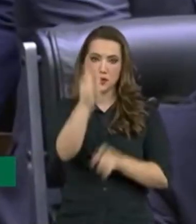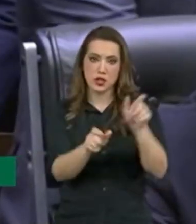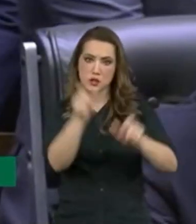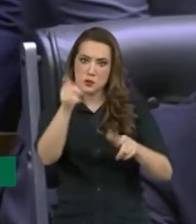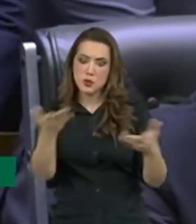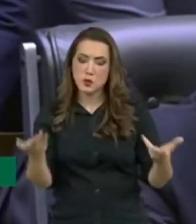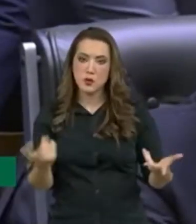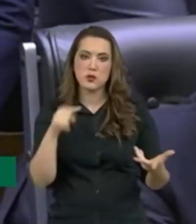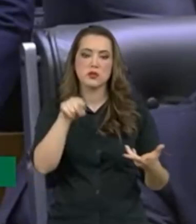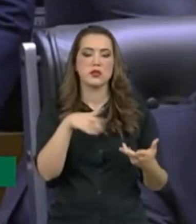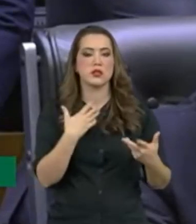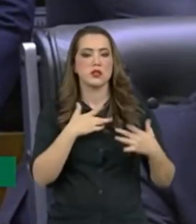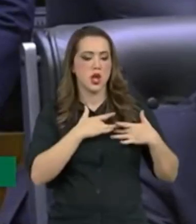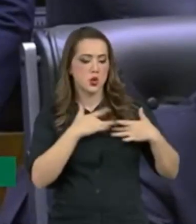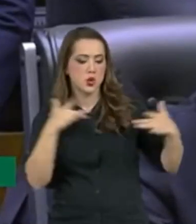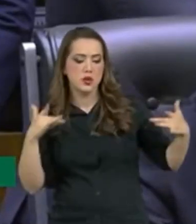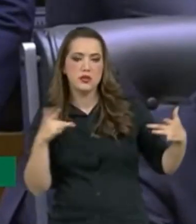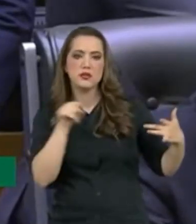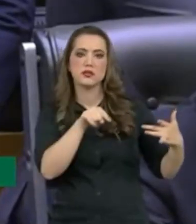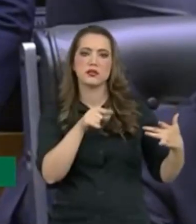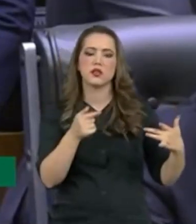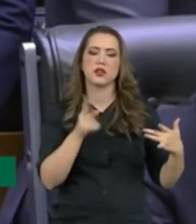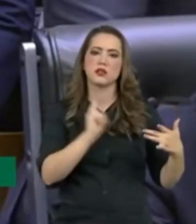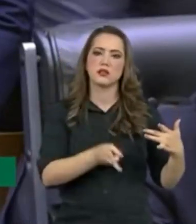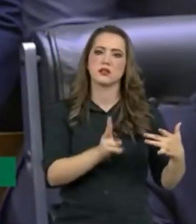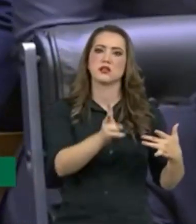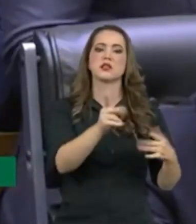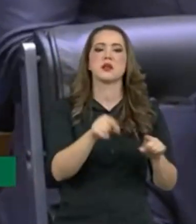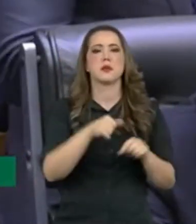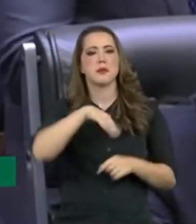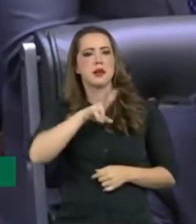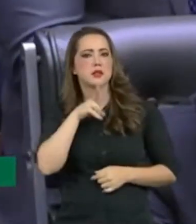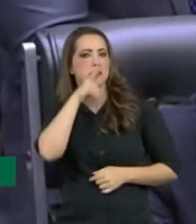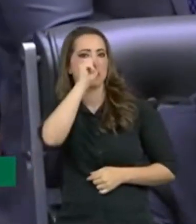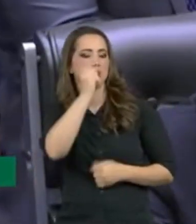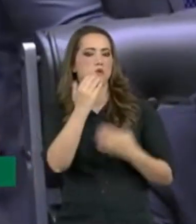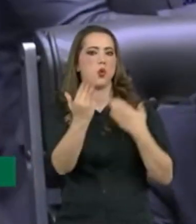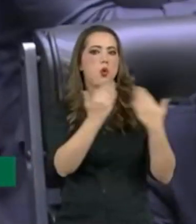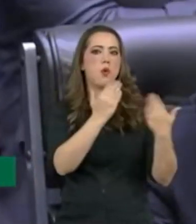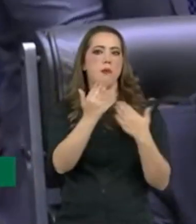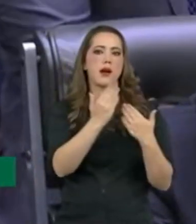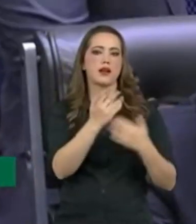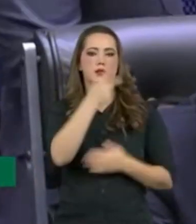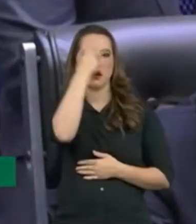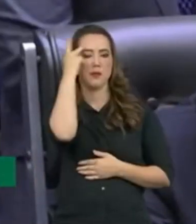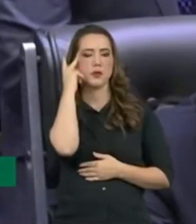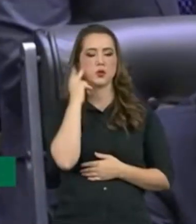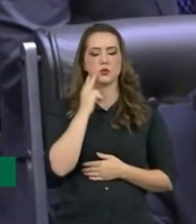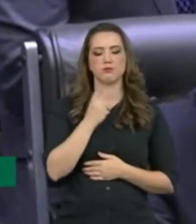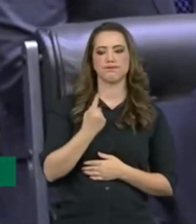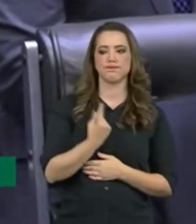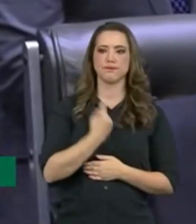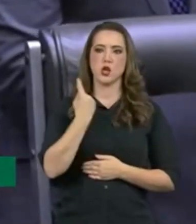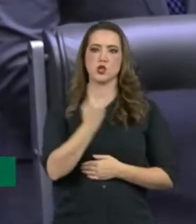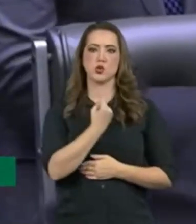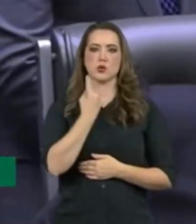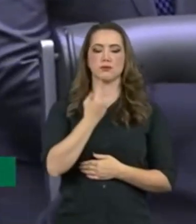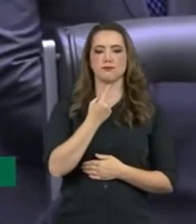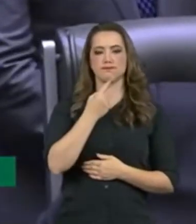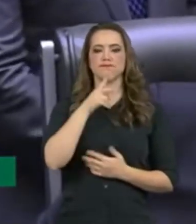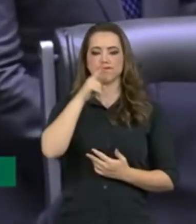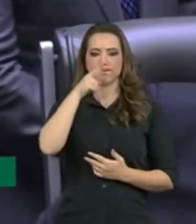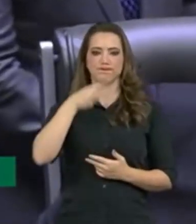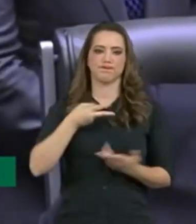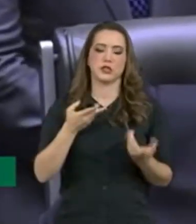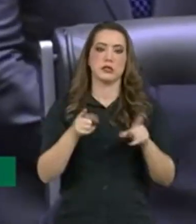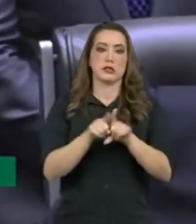filhas em que a solidariedade ativa seja mais forte que o individualismo cego. O